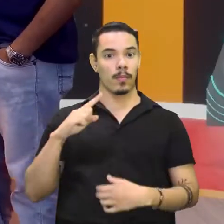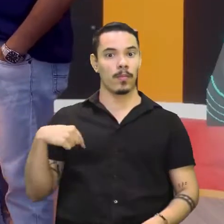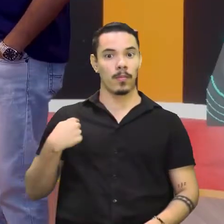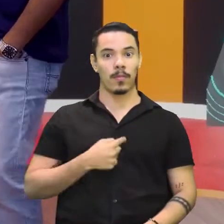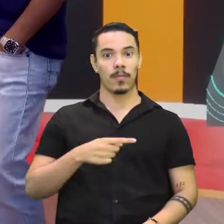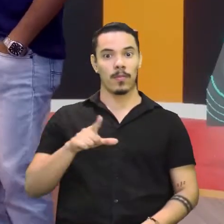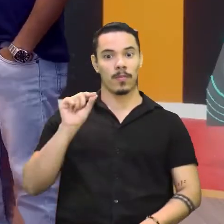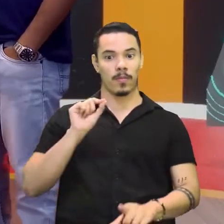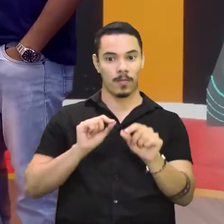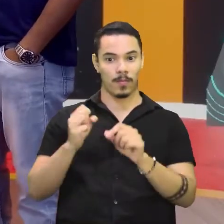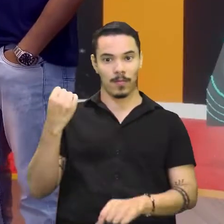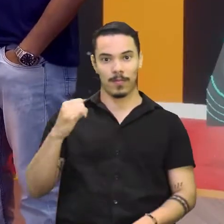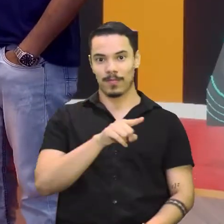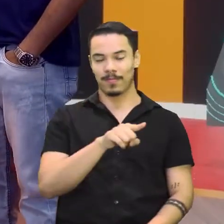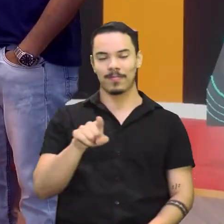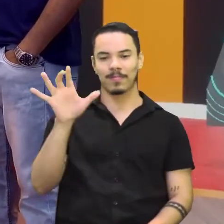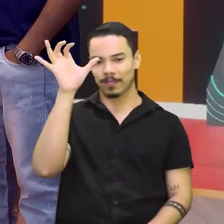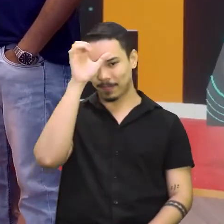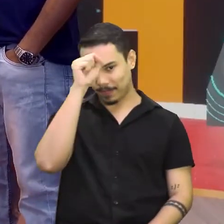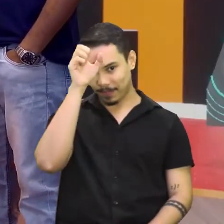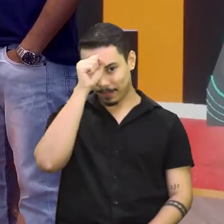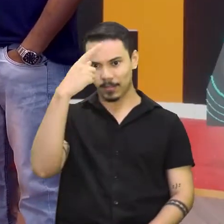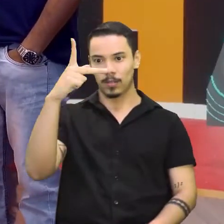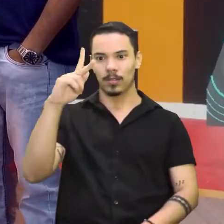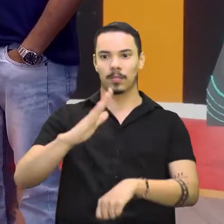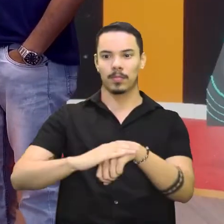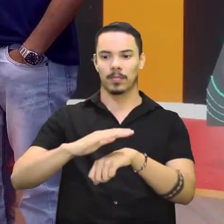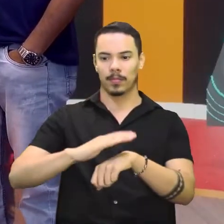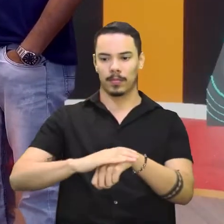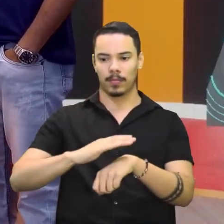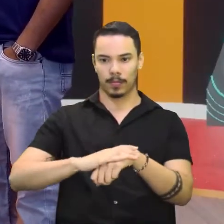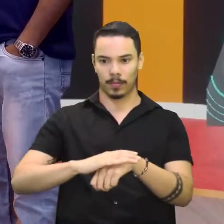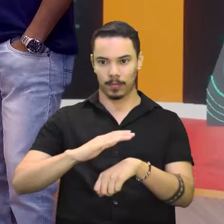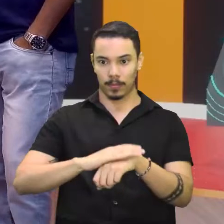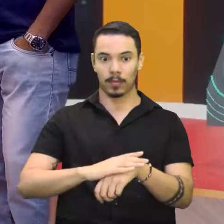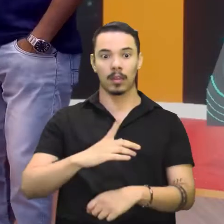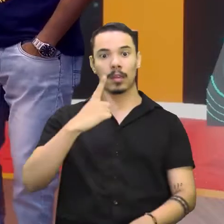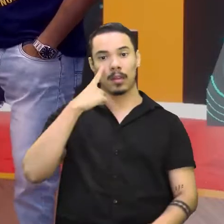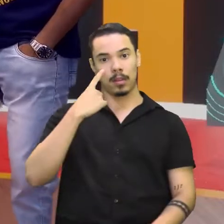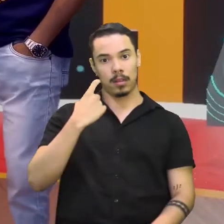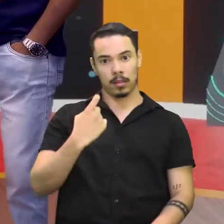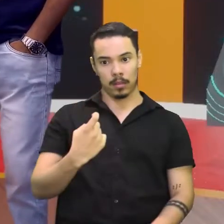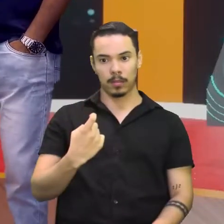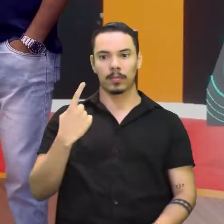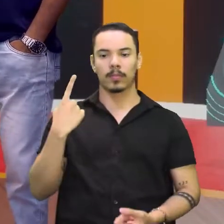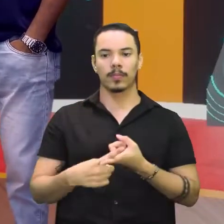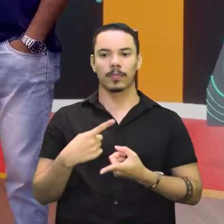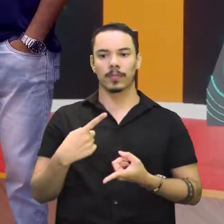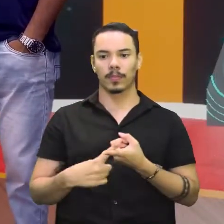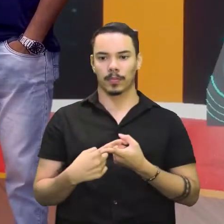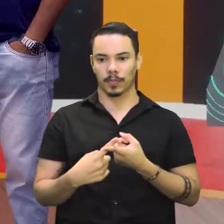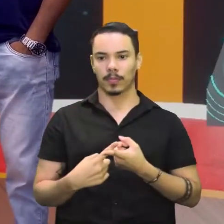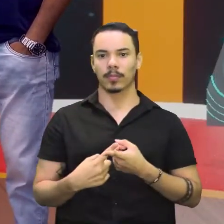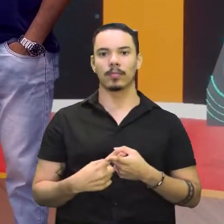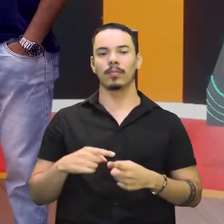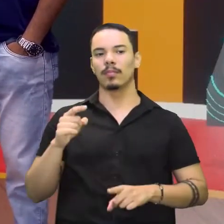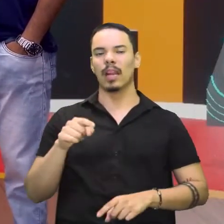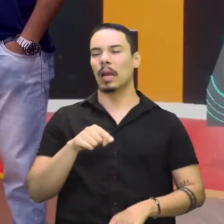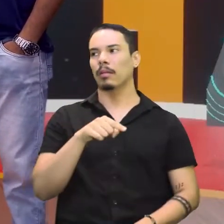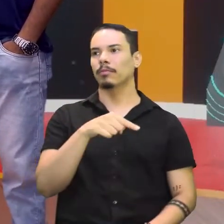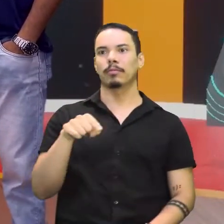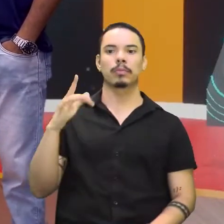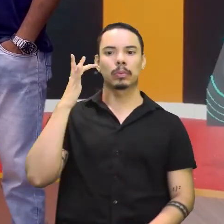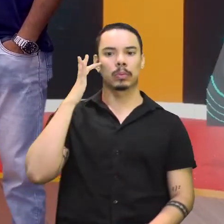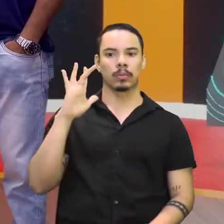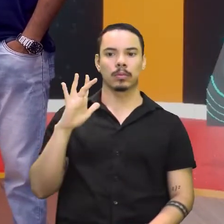seu aprendizado? Na verdade, a gente não, você mesmo, né? Aqui, e é interessante isso aqui, porque assim, mas vocês nem sabem. Não,